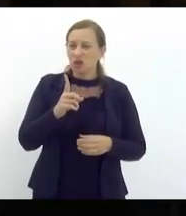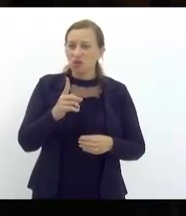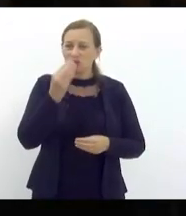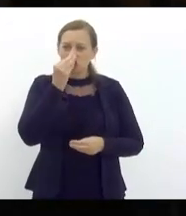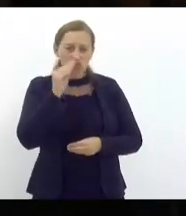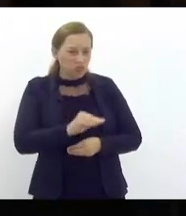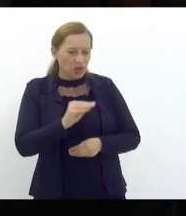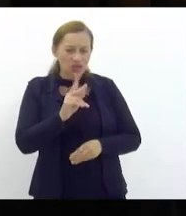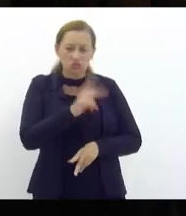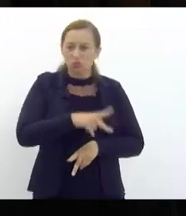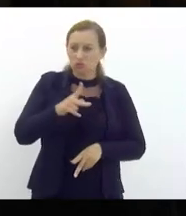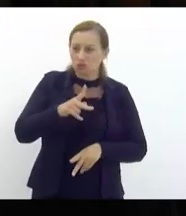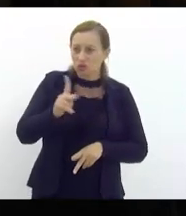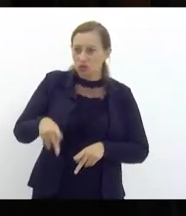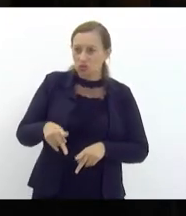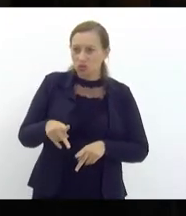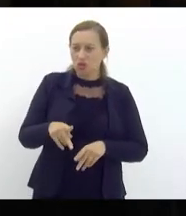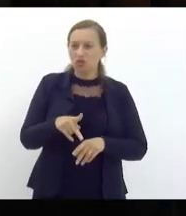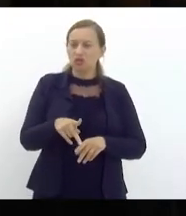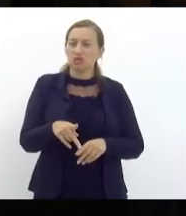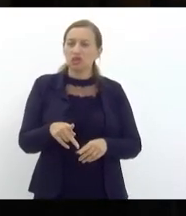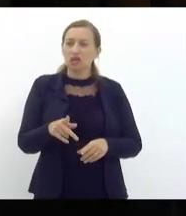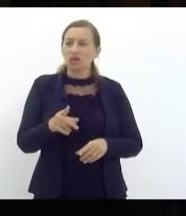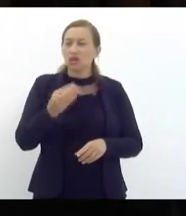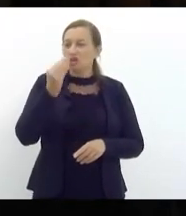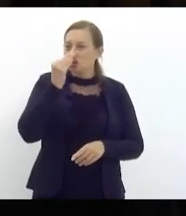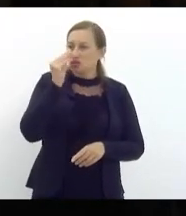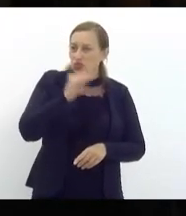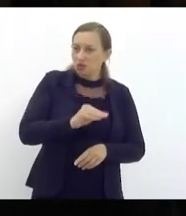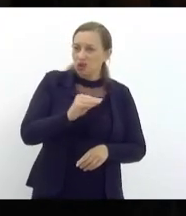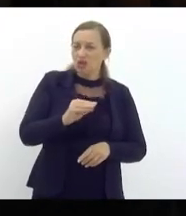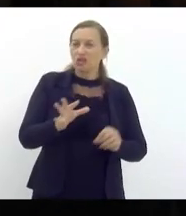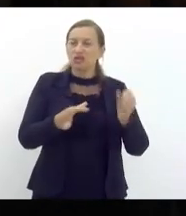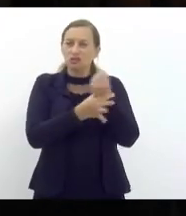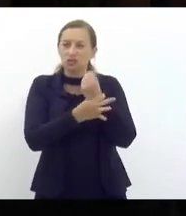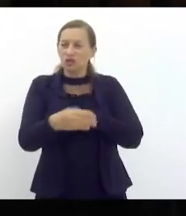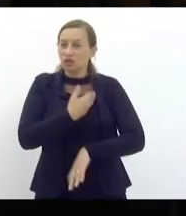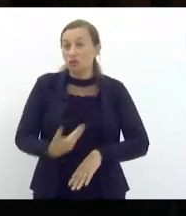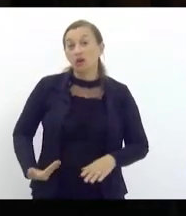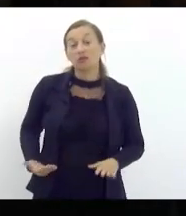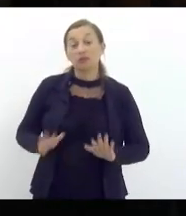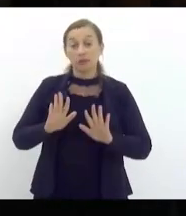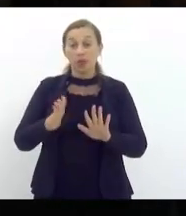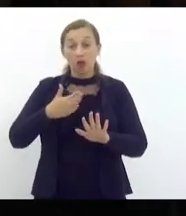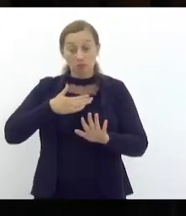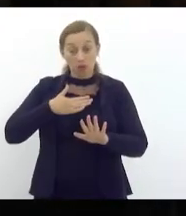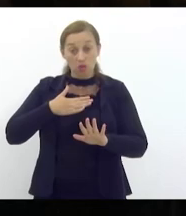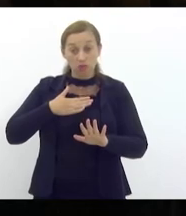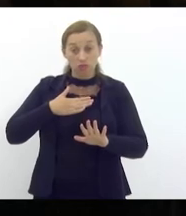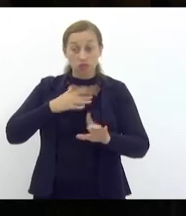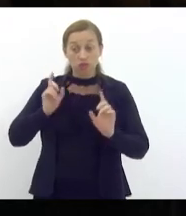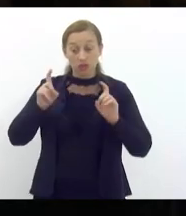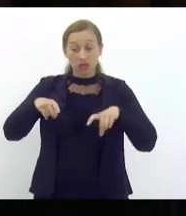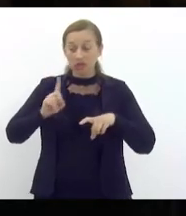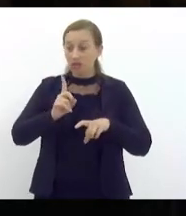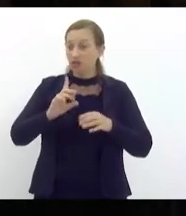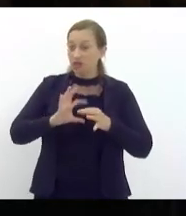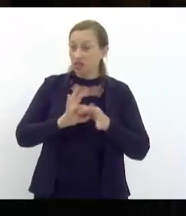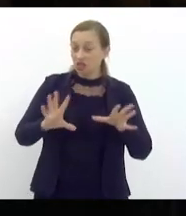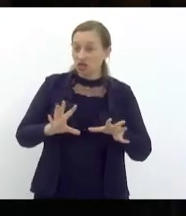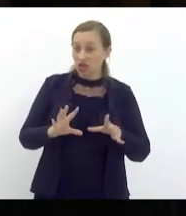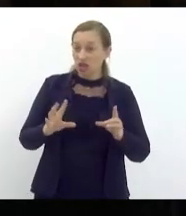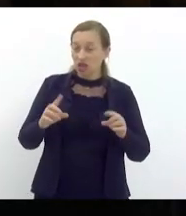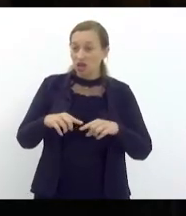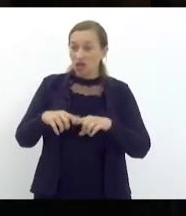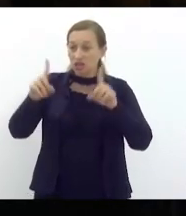Não façam isso também com os trabalhadores da Segurança Pública porque se tem uma coisa que pelo menos o meu mandato não vai permitir é colocar servidor